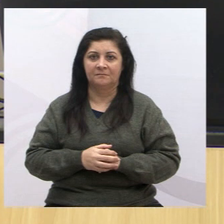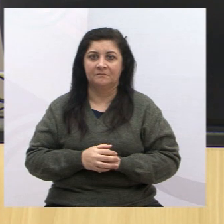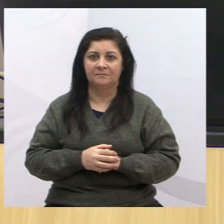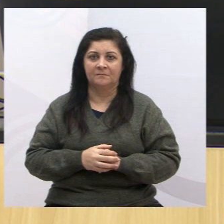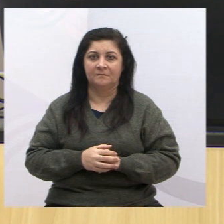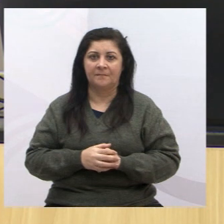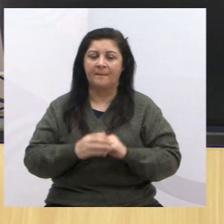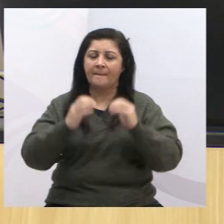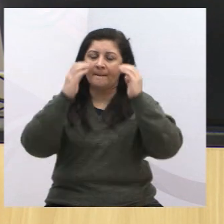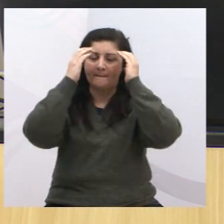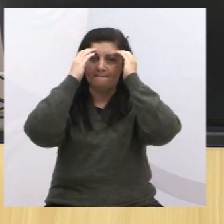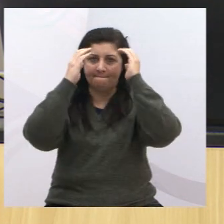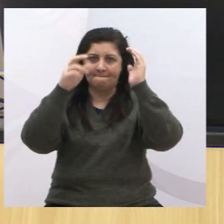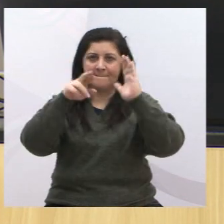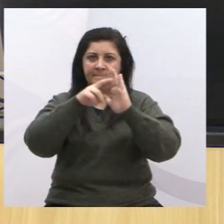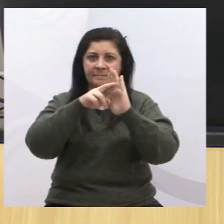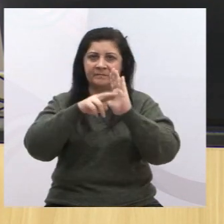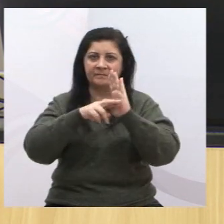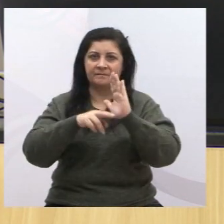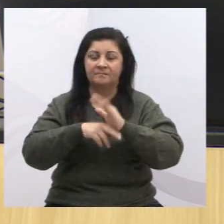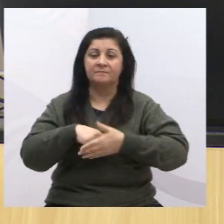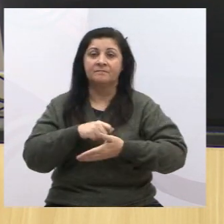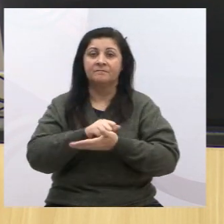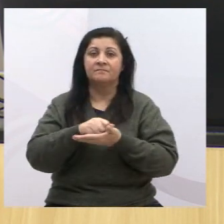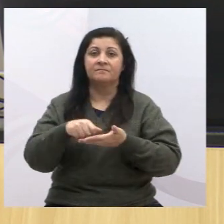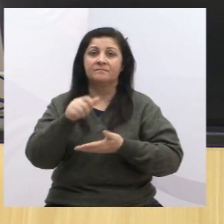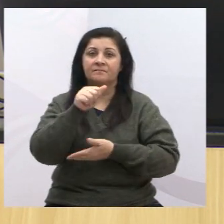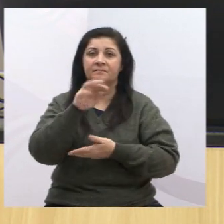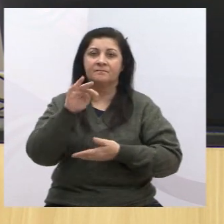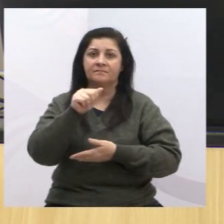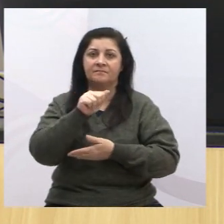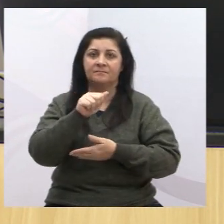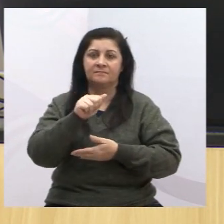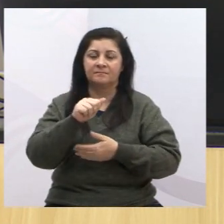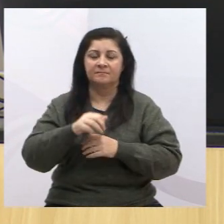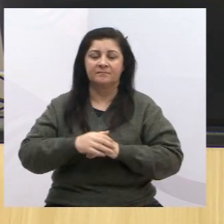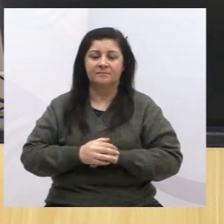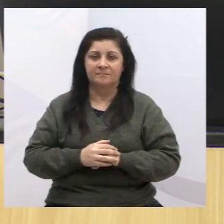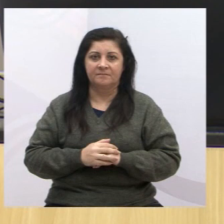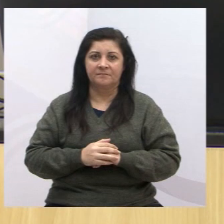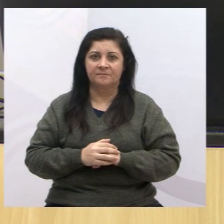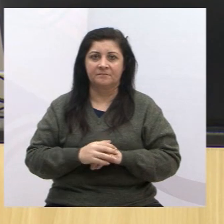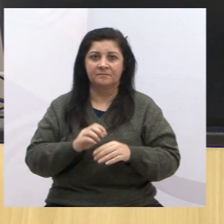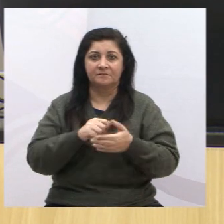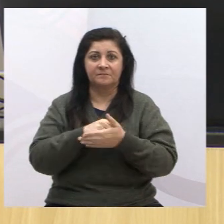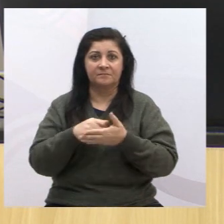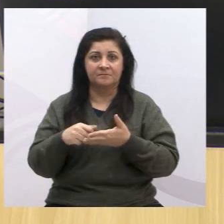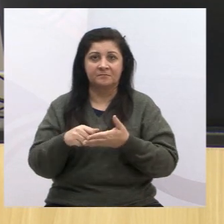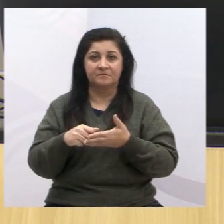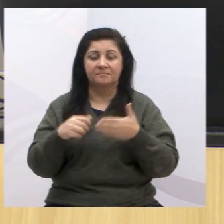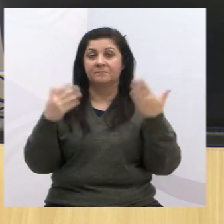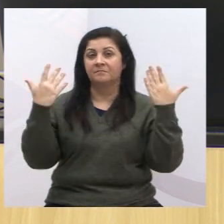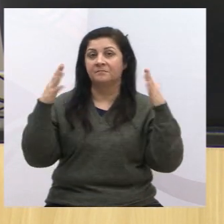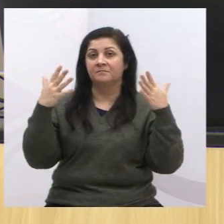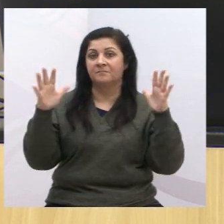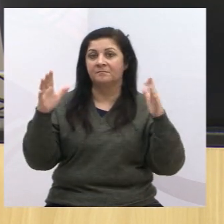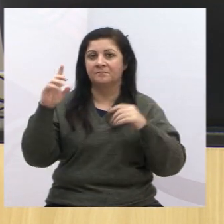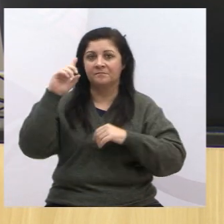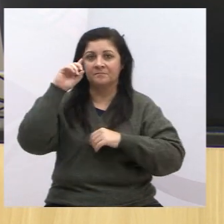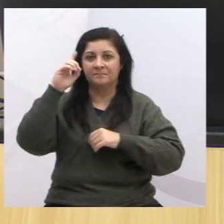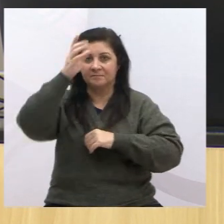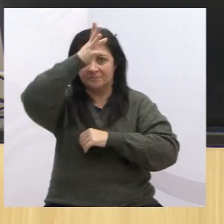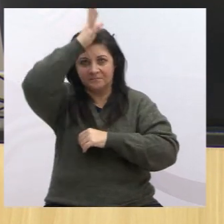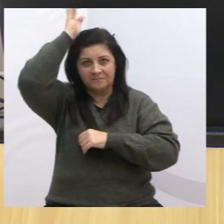Requeremos cumpridas as formalidades regimentais, seja constatado na ata dos trabalhos dessa sessão, o registro de moção congratulatória pelo Dia do